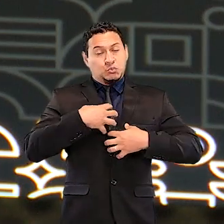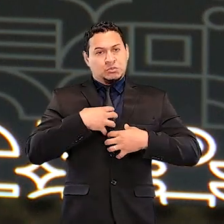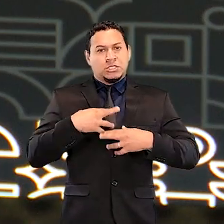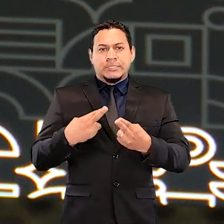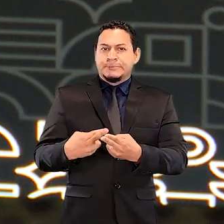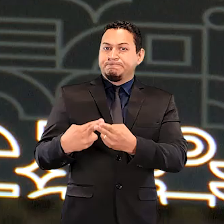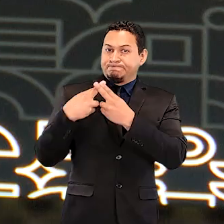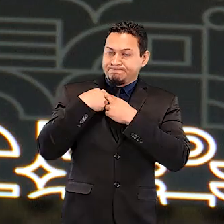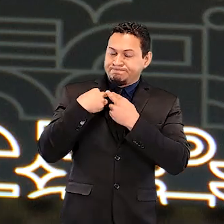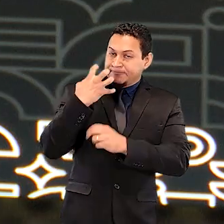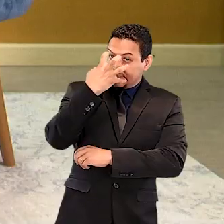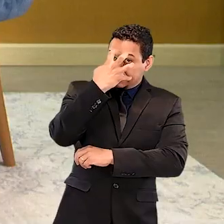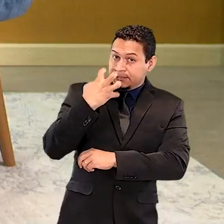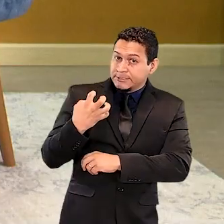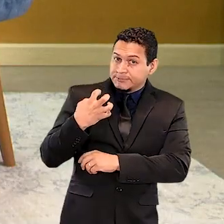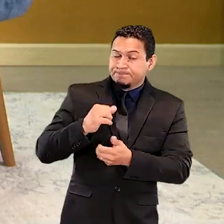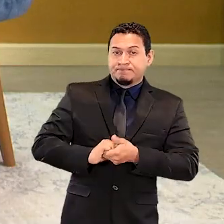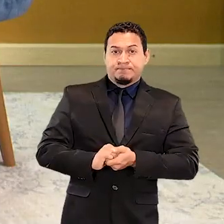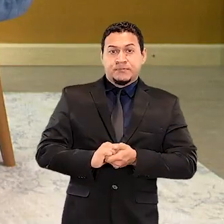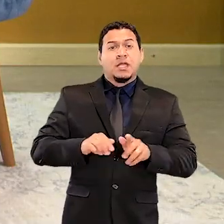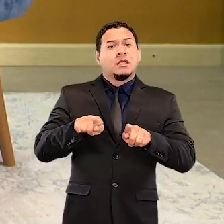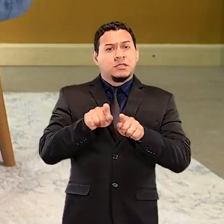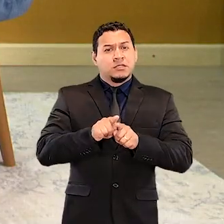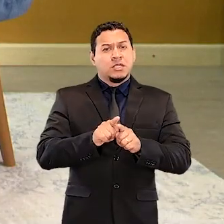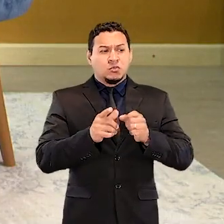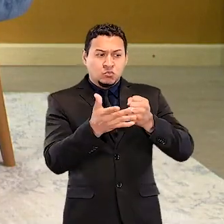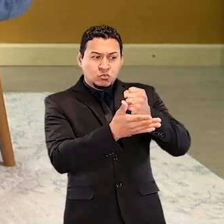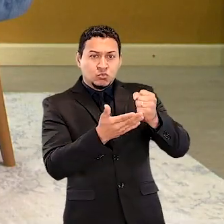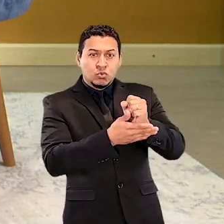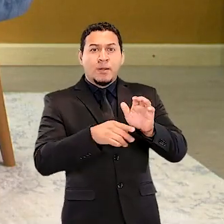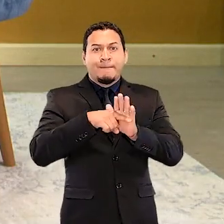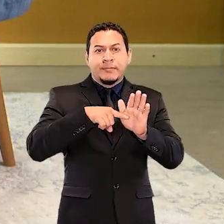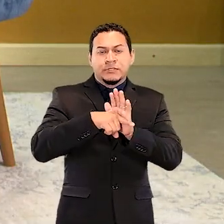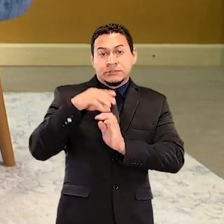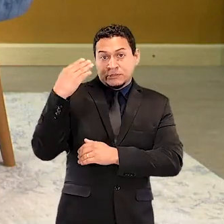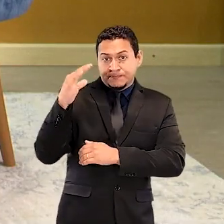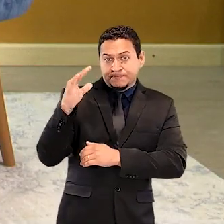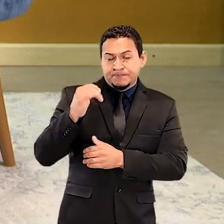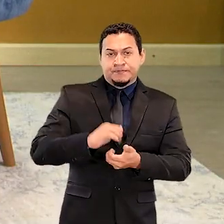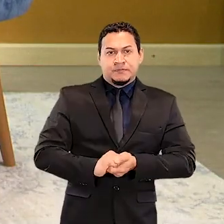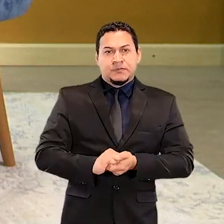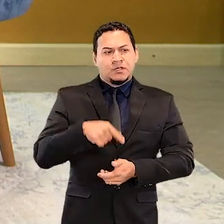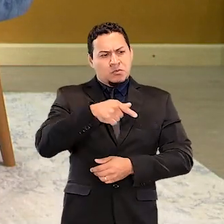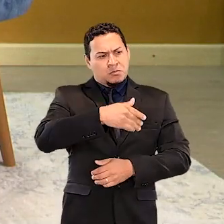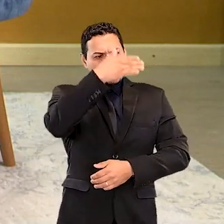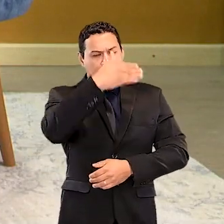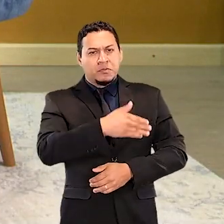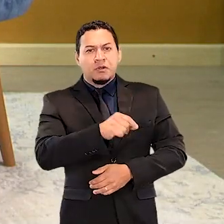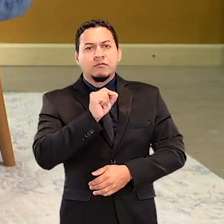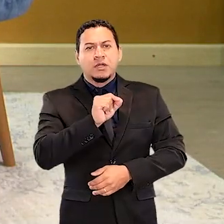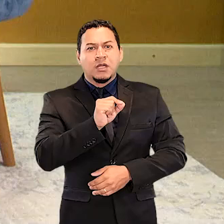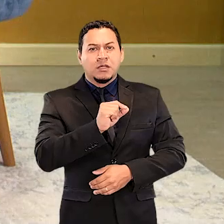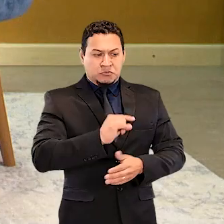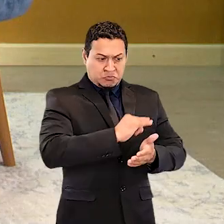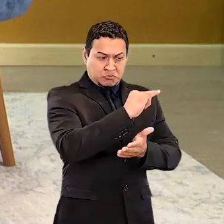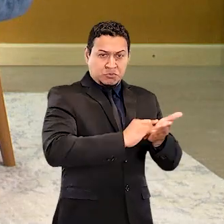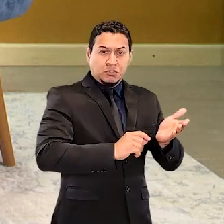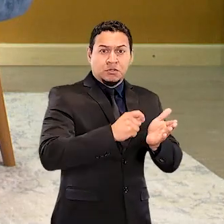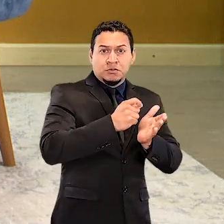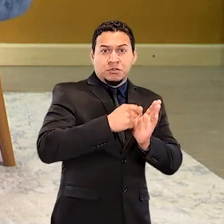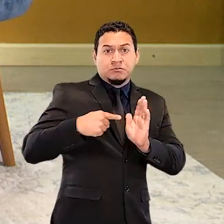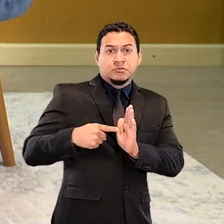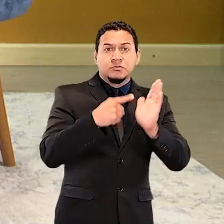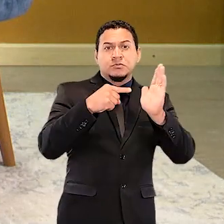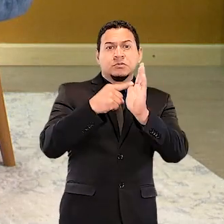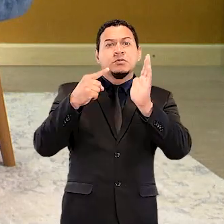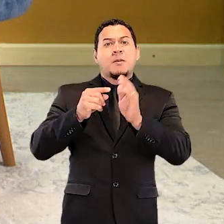responsável, séria e com base em evidências científicas. Uma dessas evidências são os registros e as